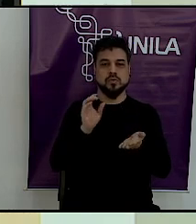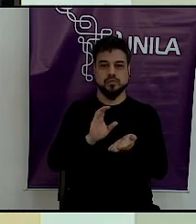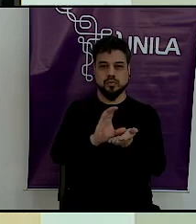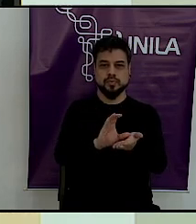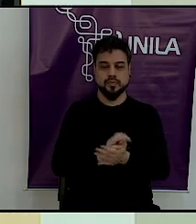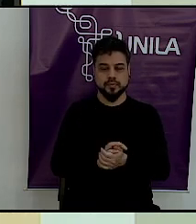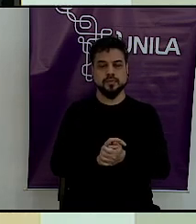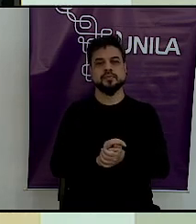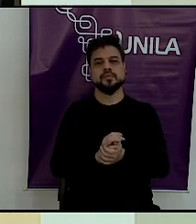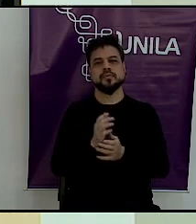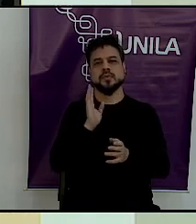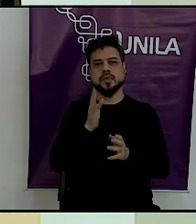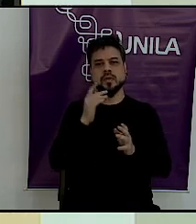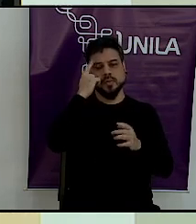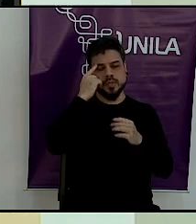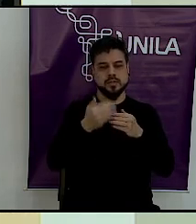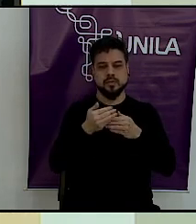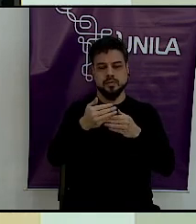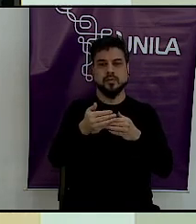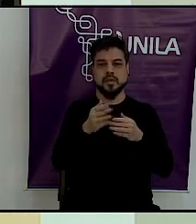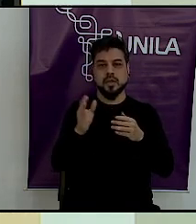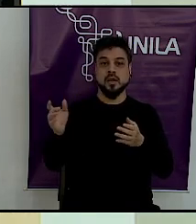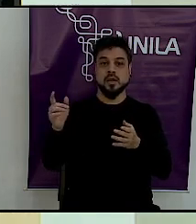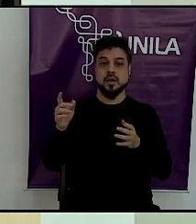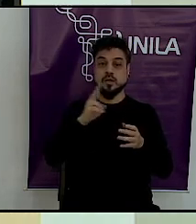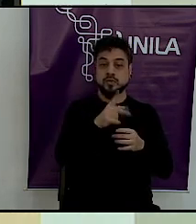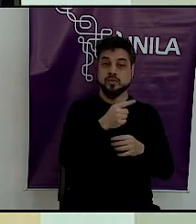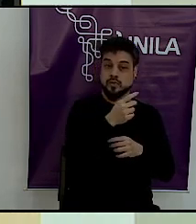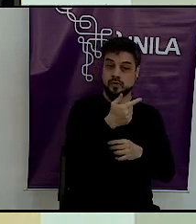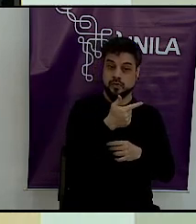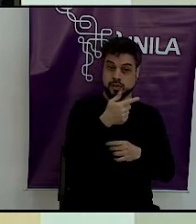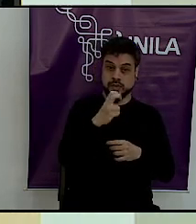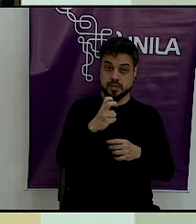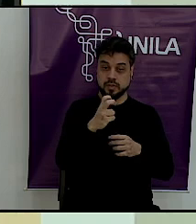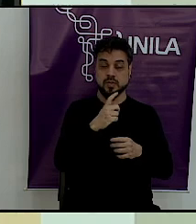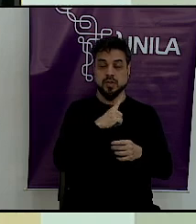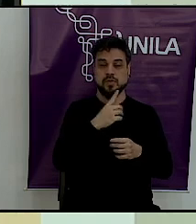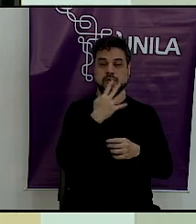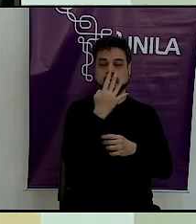últimos anos, né? Então, a UNILA recebeu para 2025 esse valor aí de